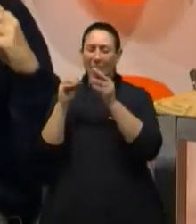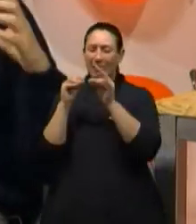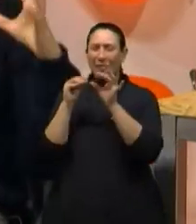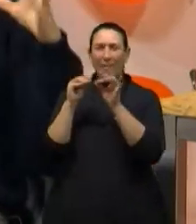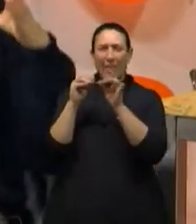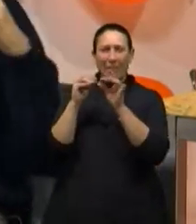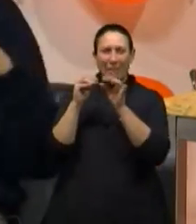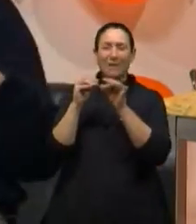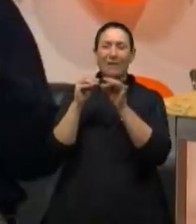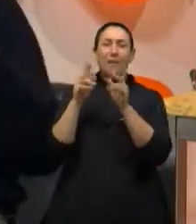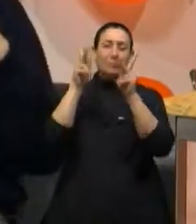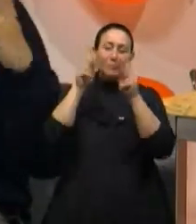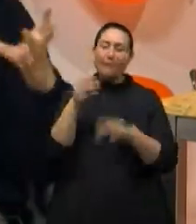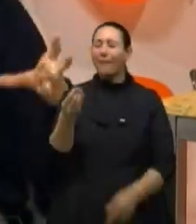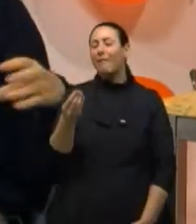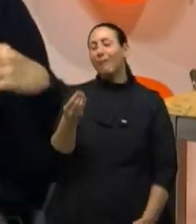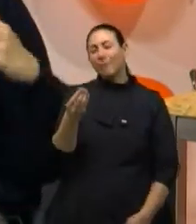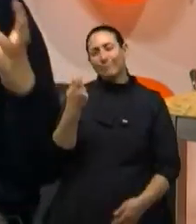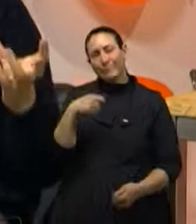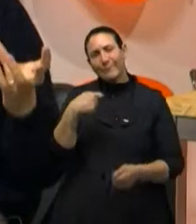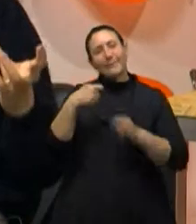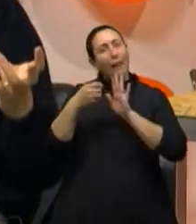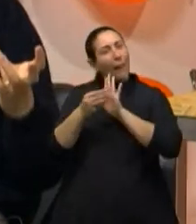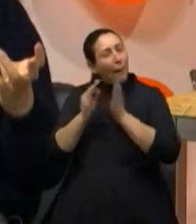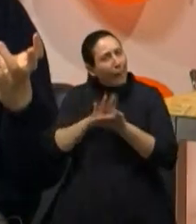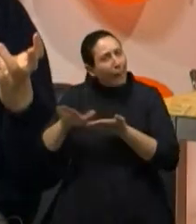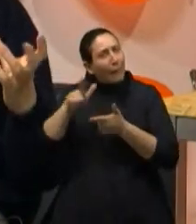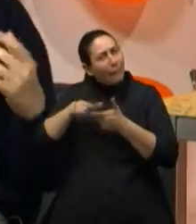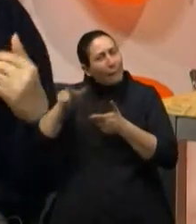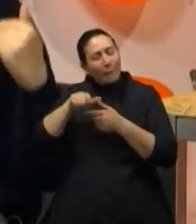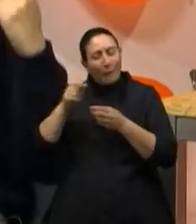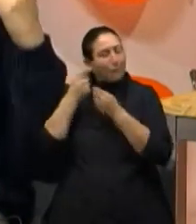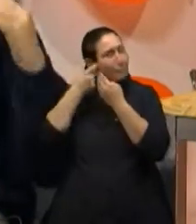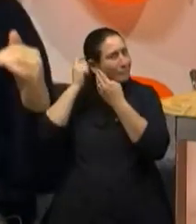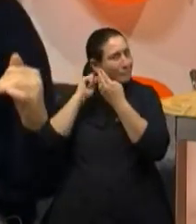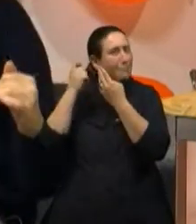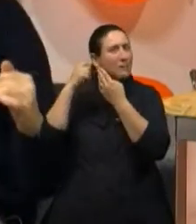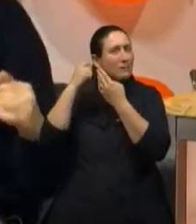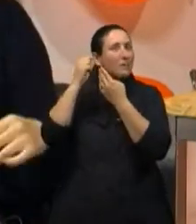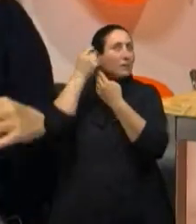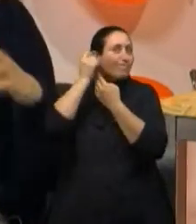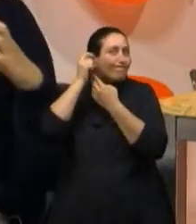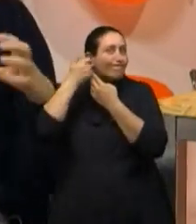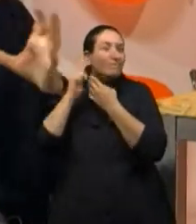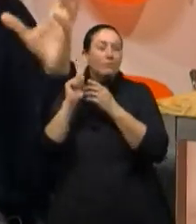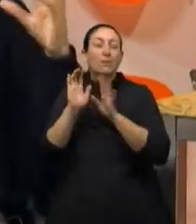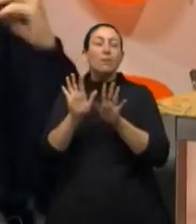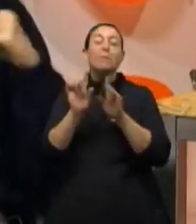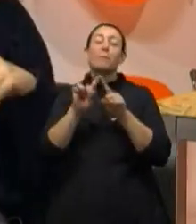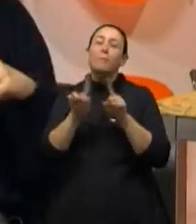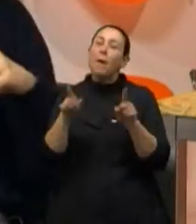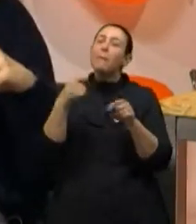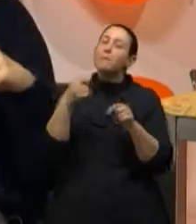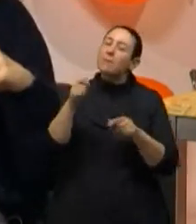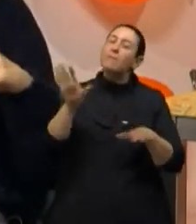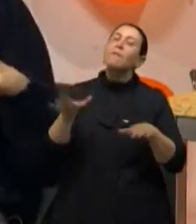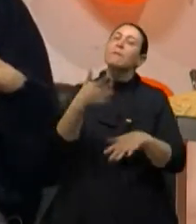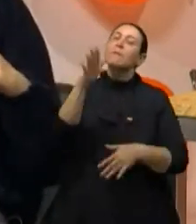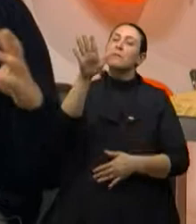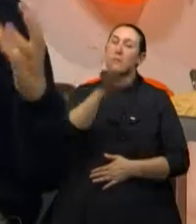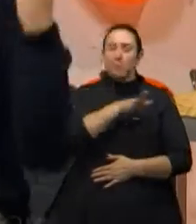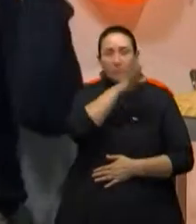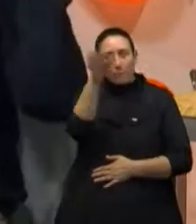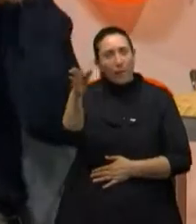né Então essa pessoa vai ter que ter uma higienização melhor do ouvido mas a melhor coisa é de vez em quando ir no médico no